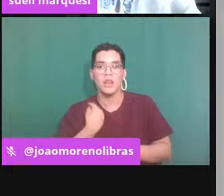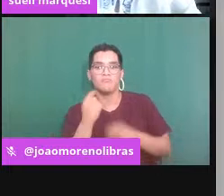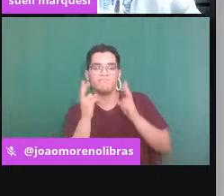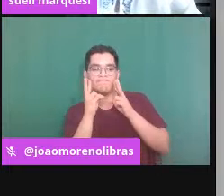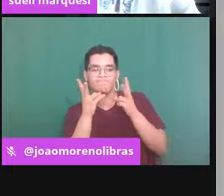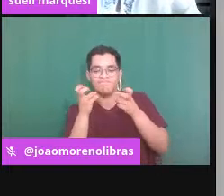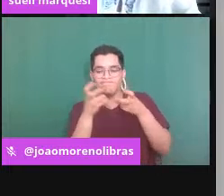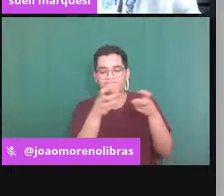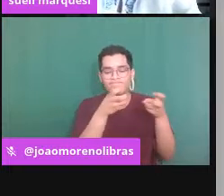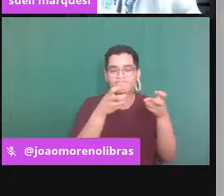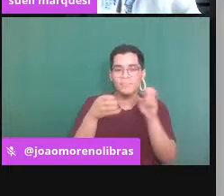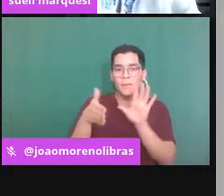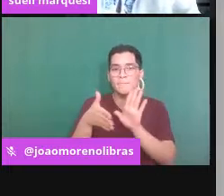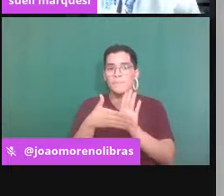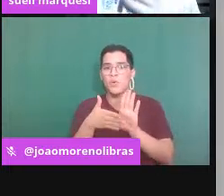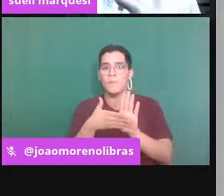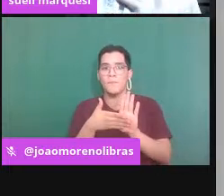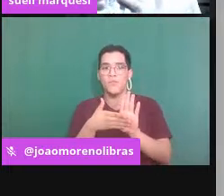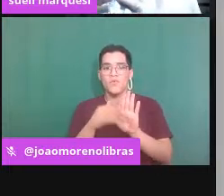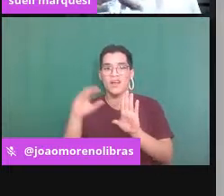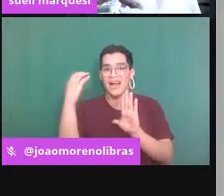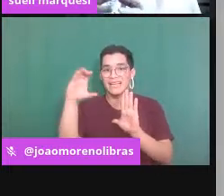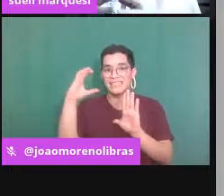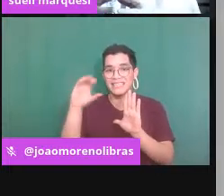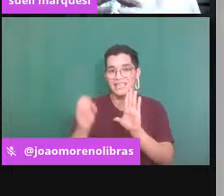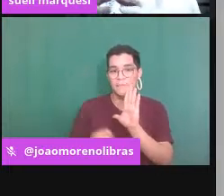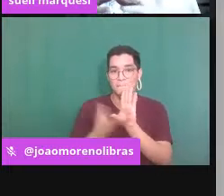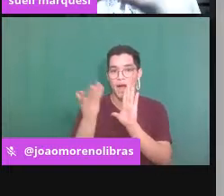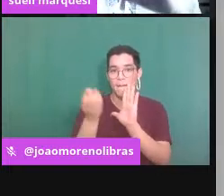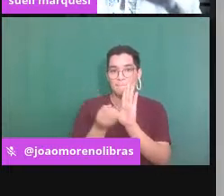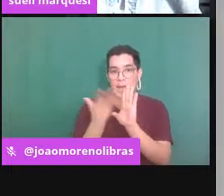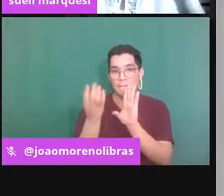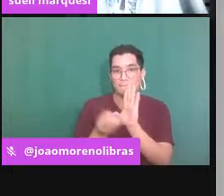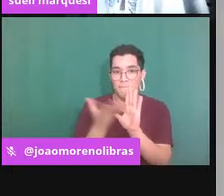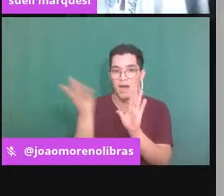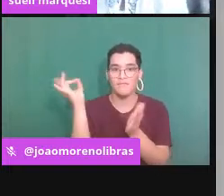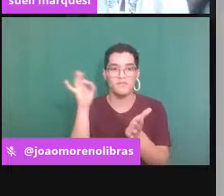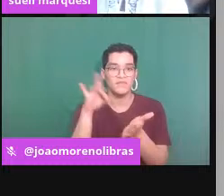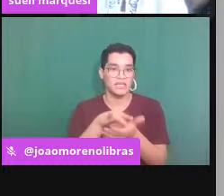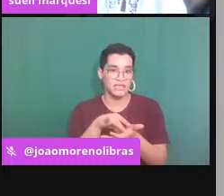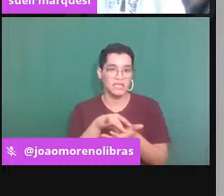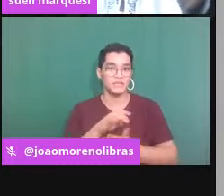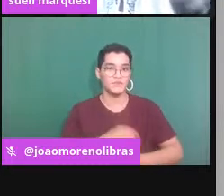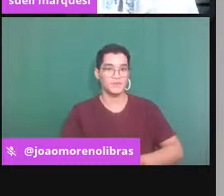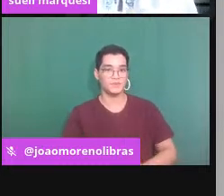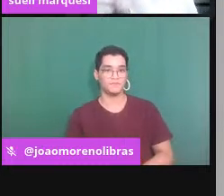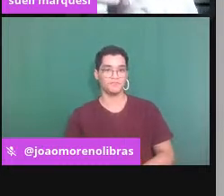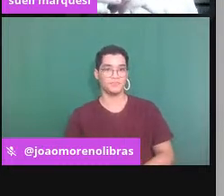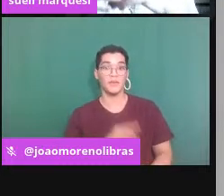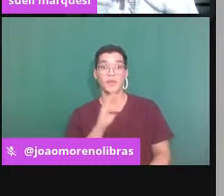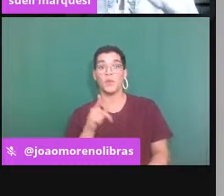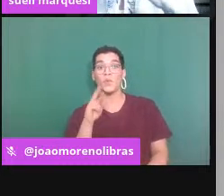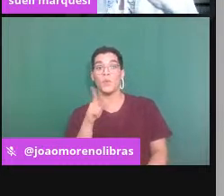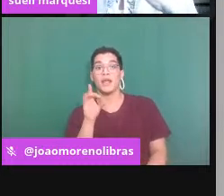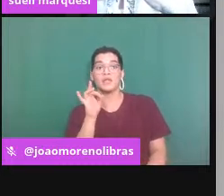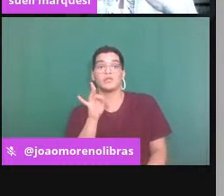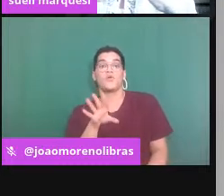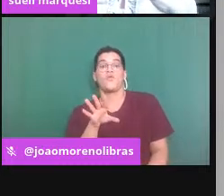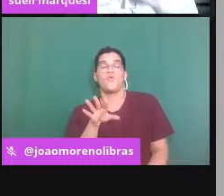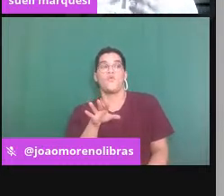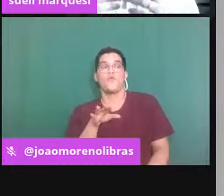dar visibilidade ao fazer científico. E aí nós conseguimos, de fato, não fazer uma análise genérica, não